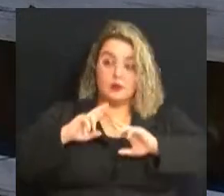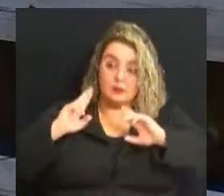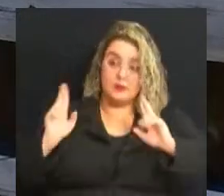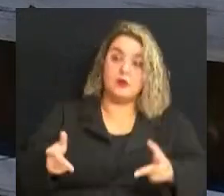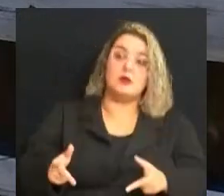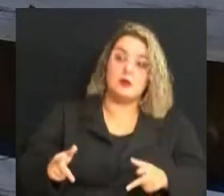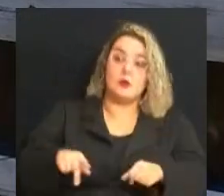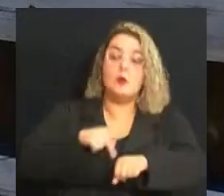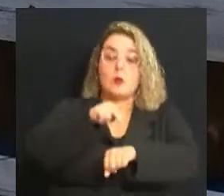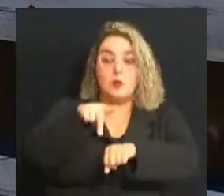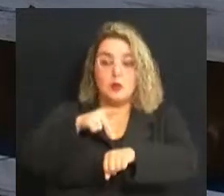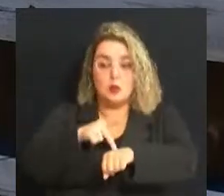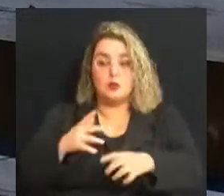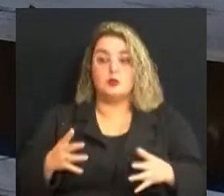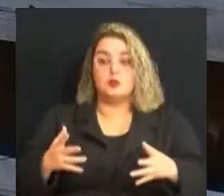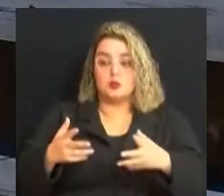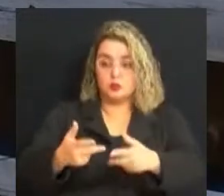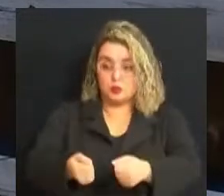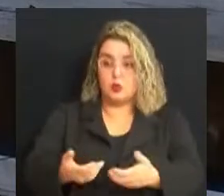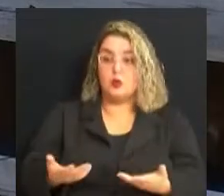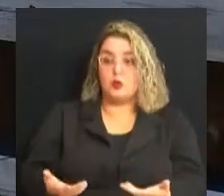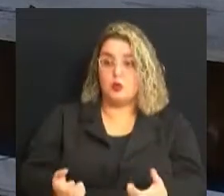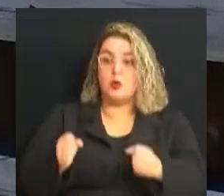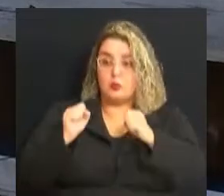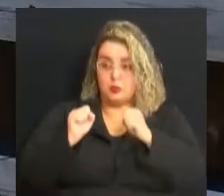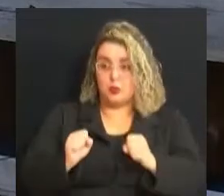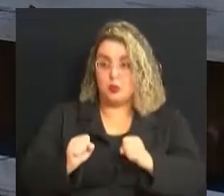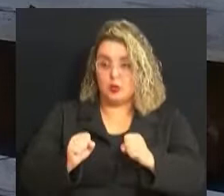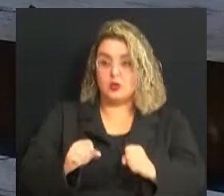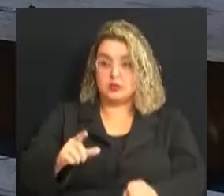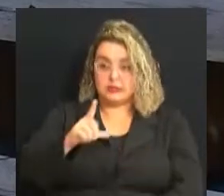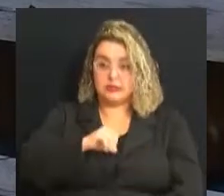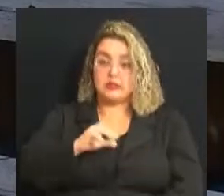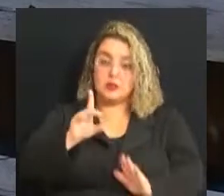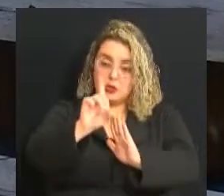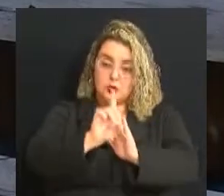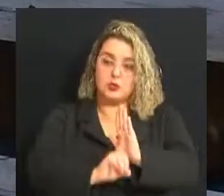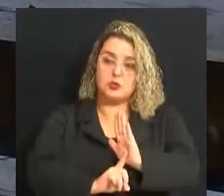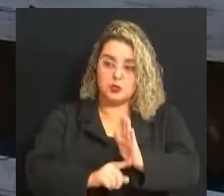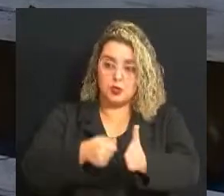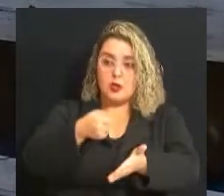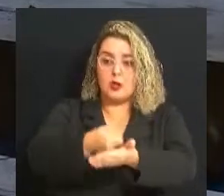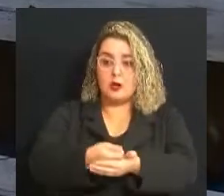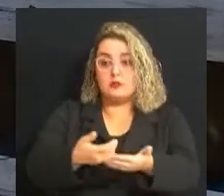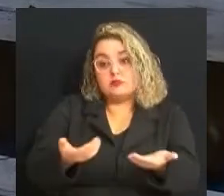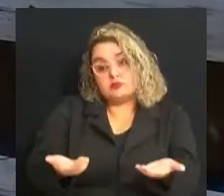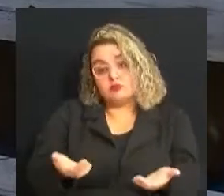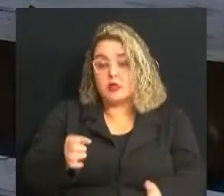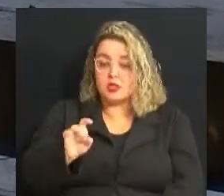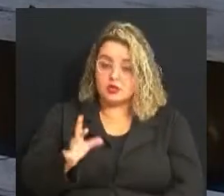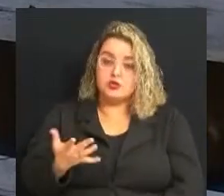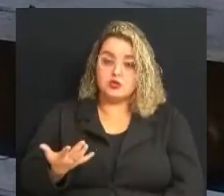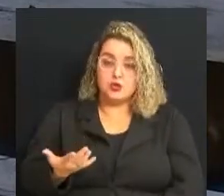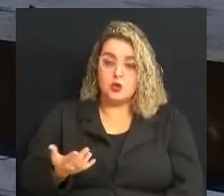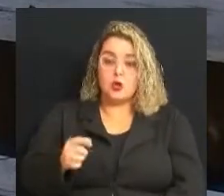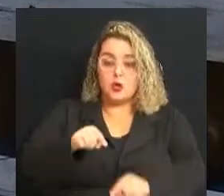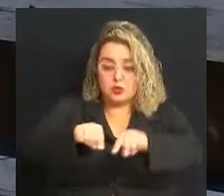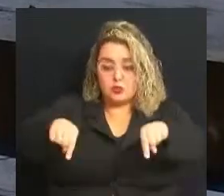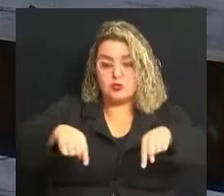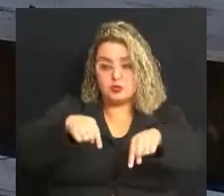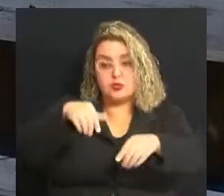país diferente um país aonde todo mundo possa ter o seu direito Garantido e só